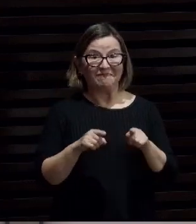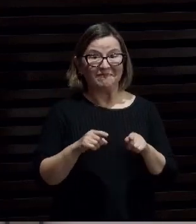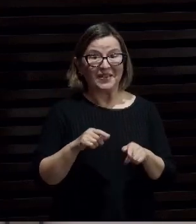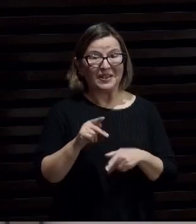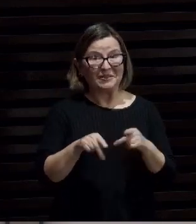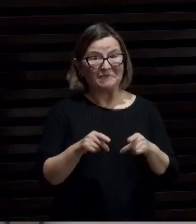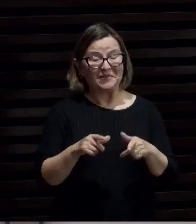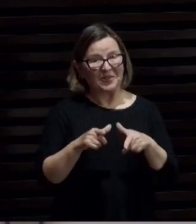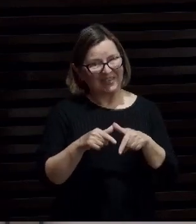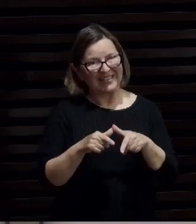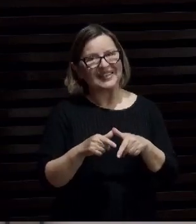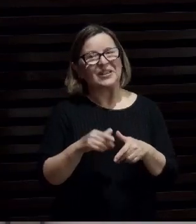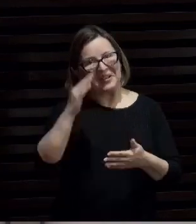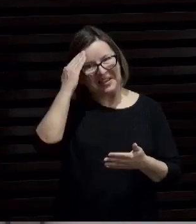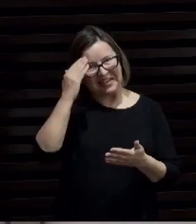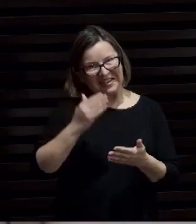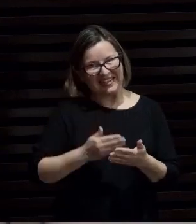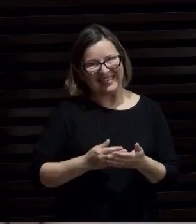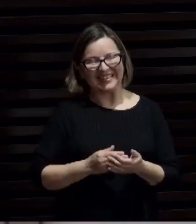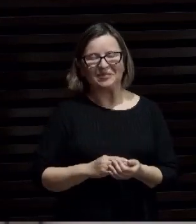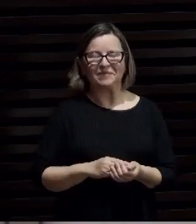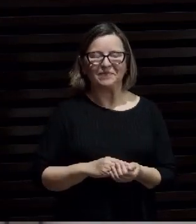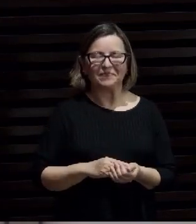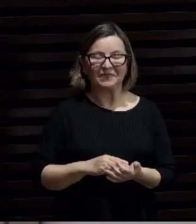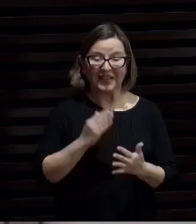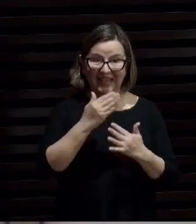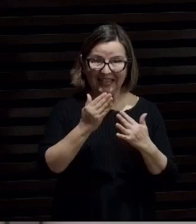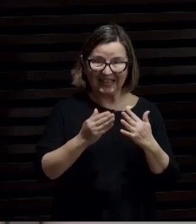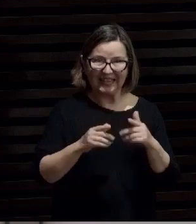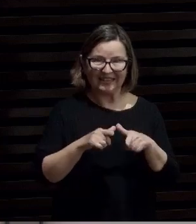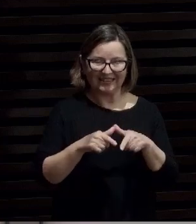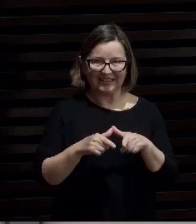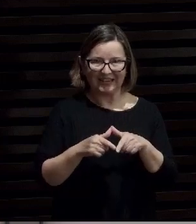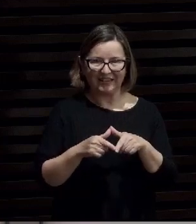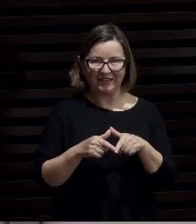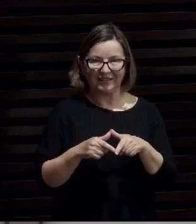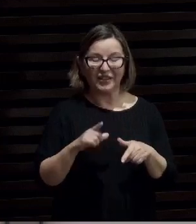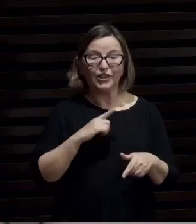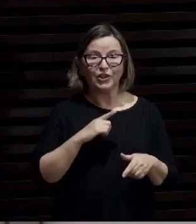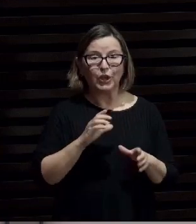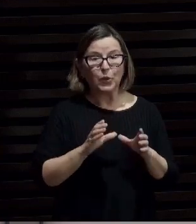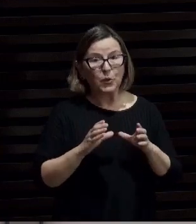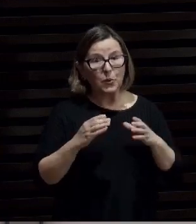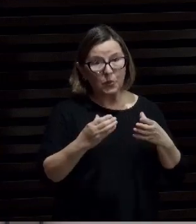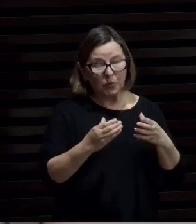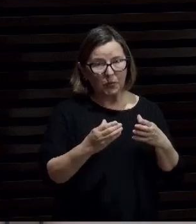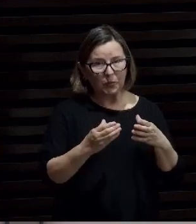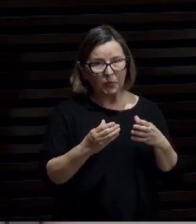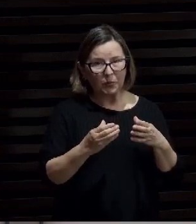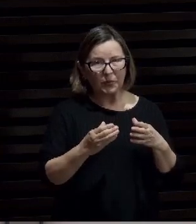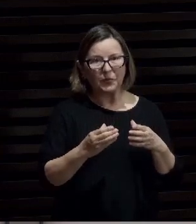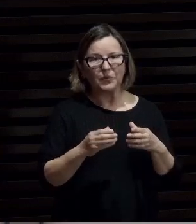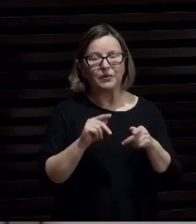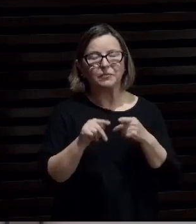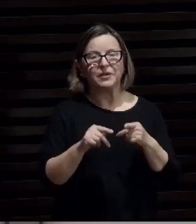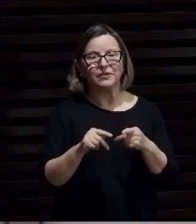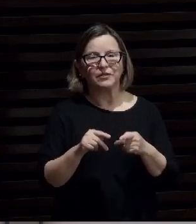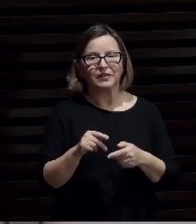E dentre os israelitas, tinha um grupo de pessoas que eram os fariseus. Quem eram os